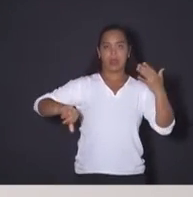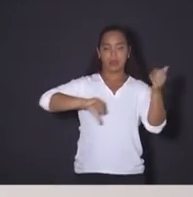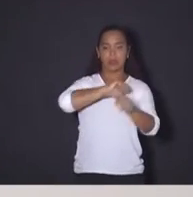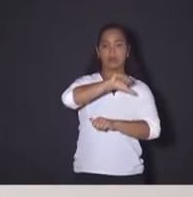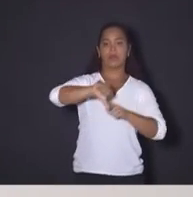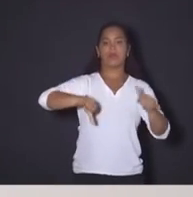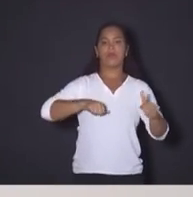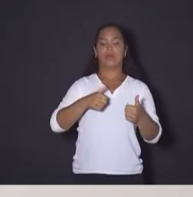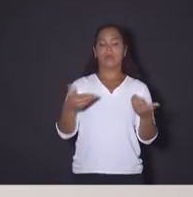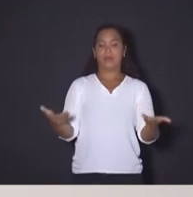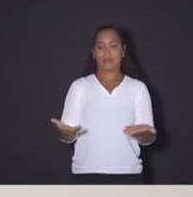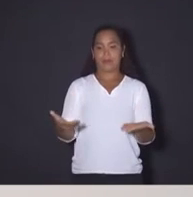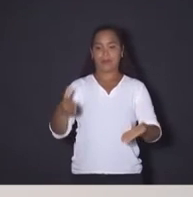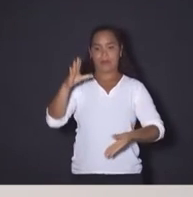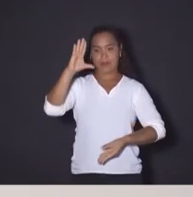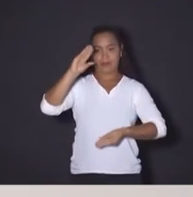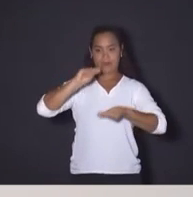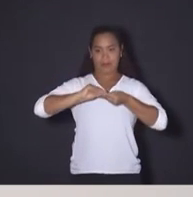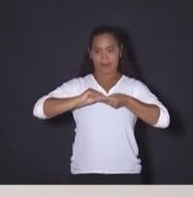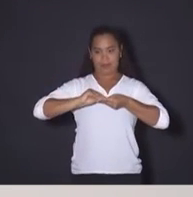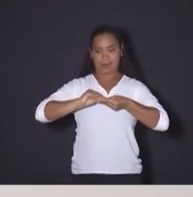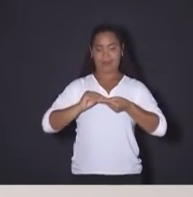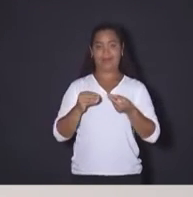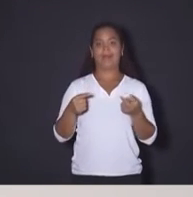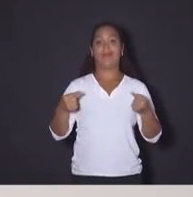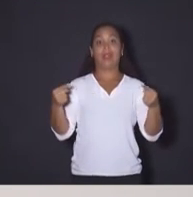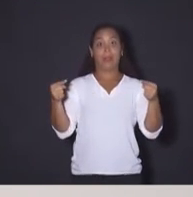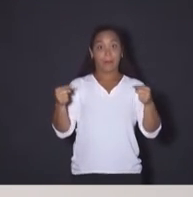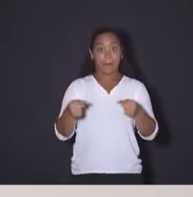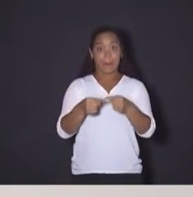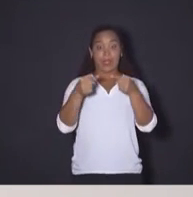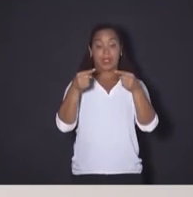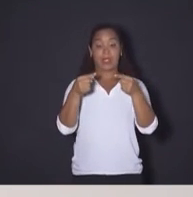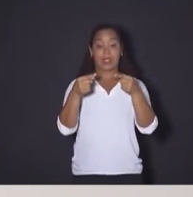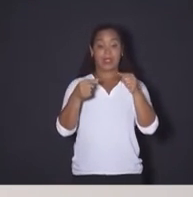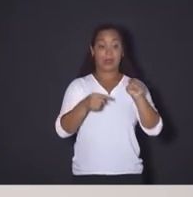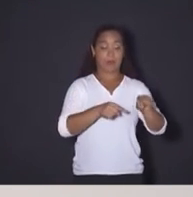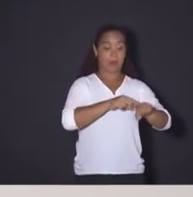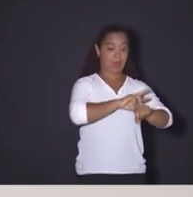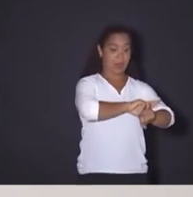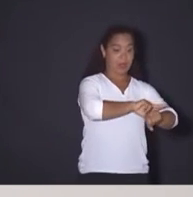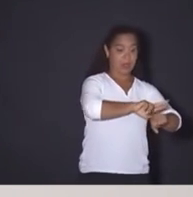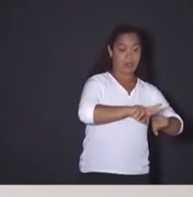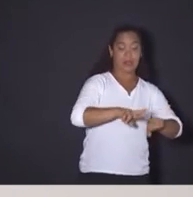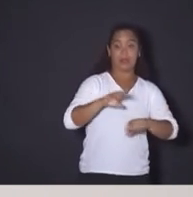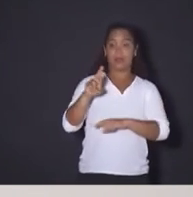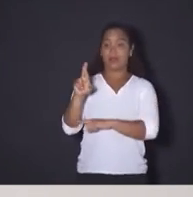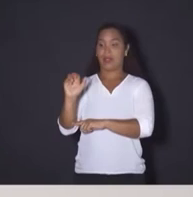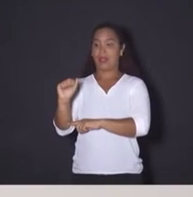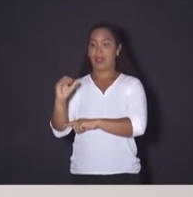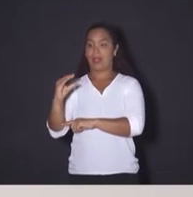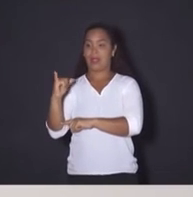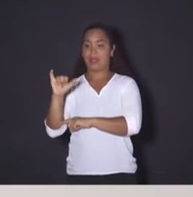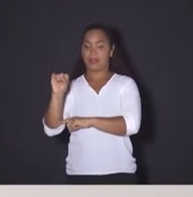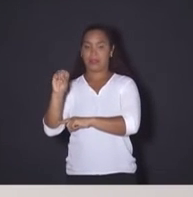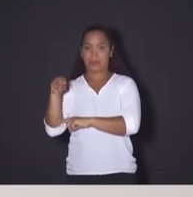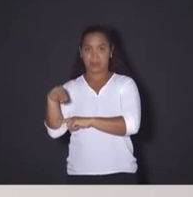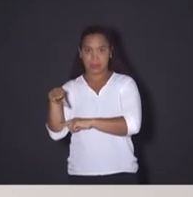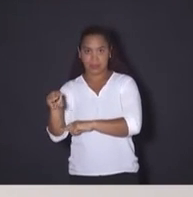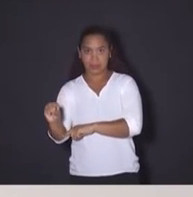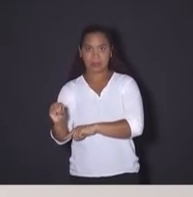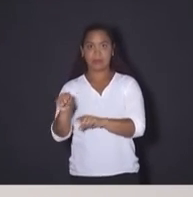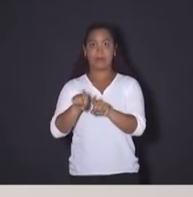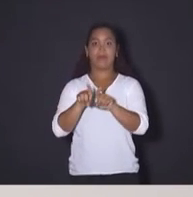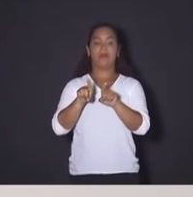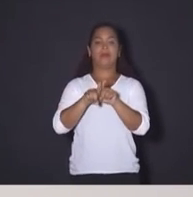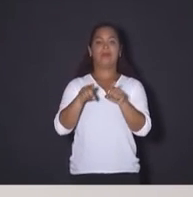terminando eu penso que a combinação explosiva entre racismo sexismo e alimentar a